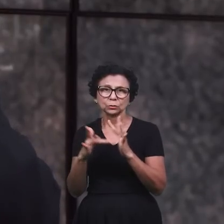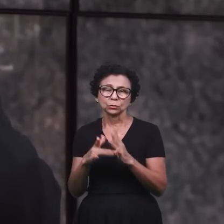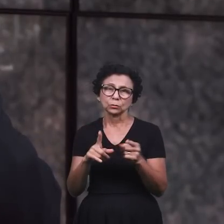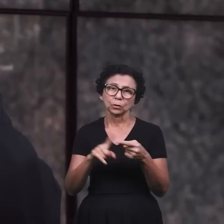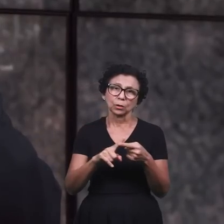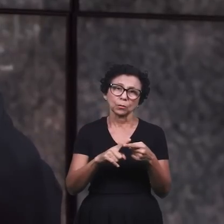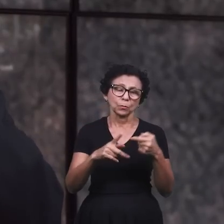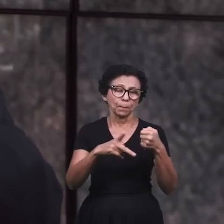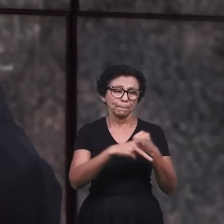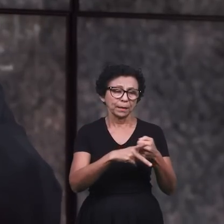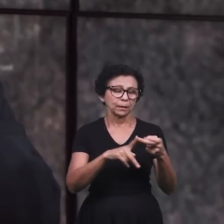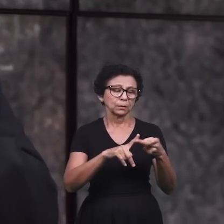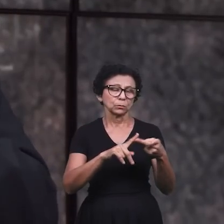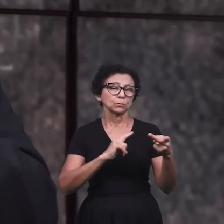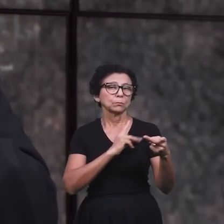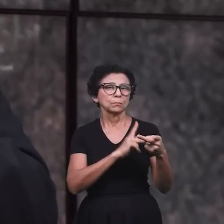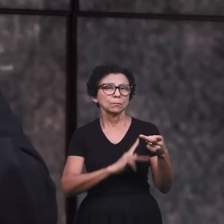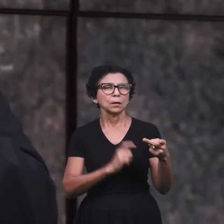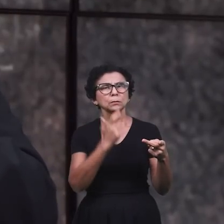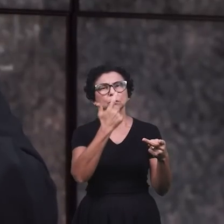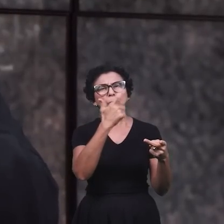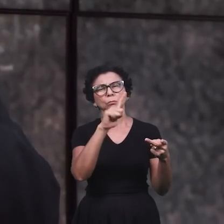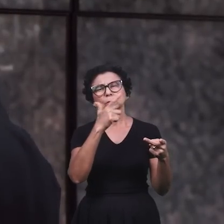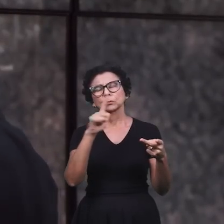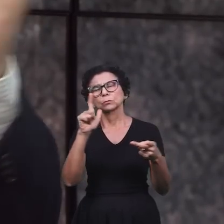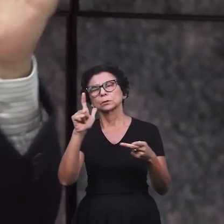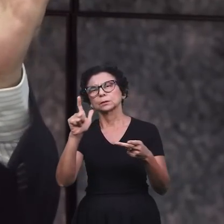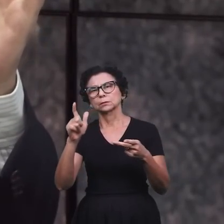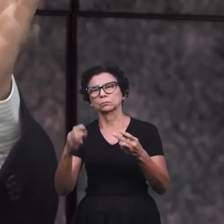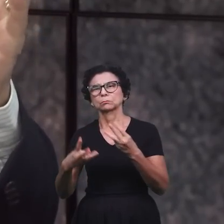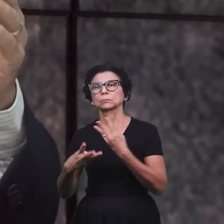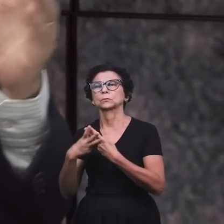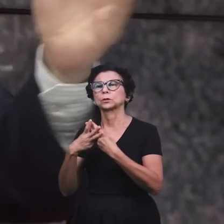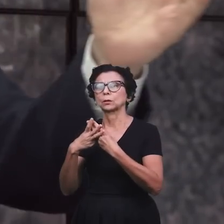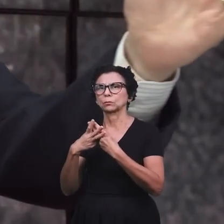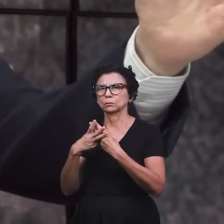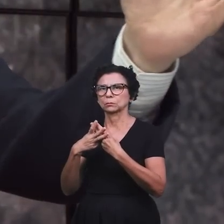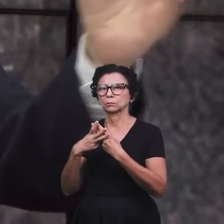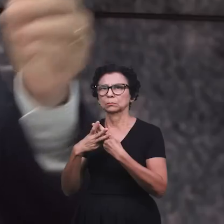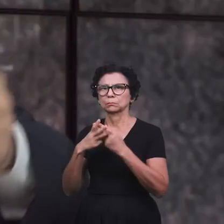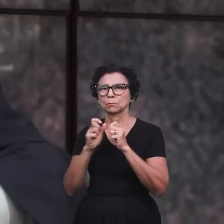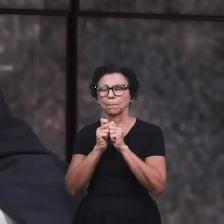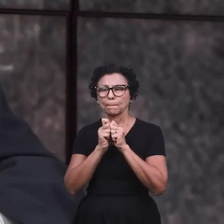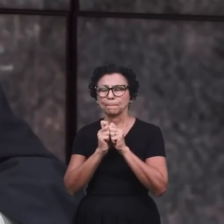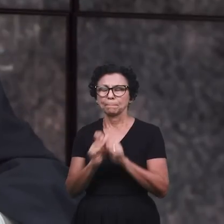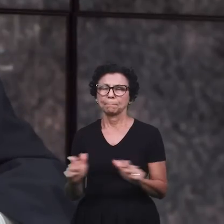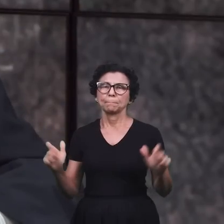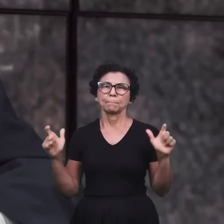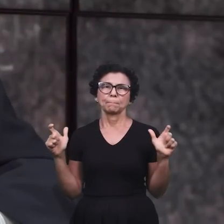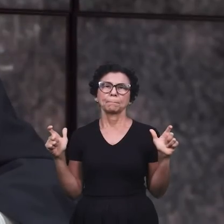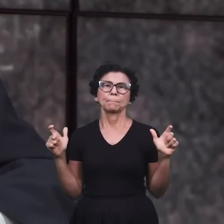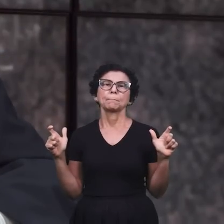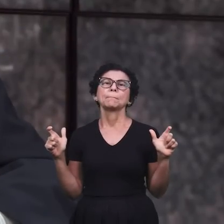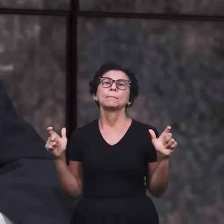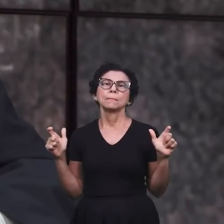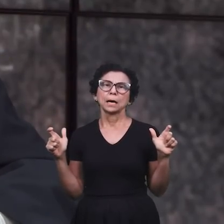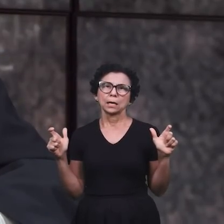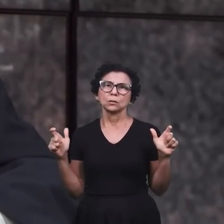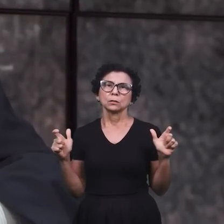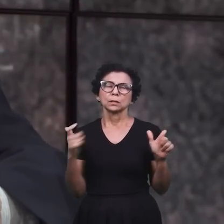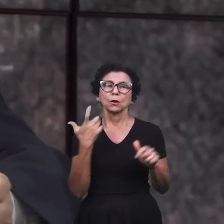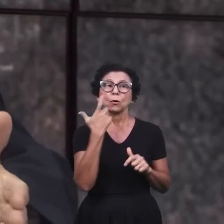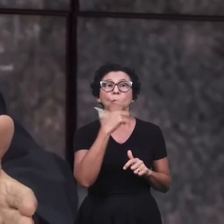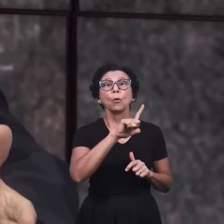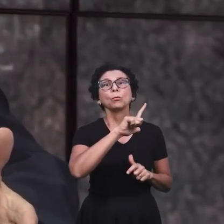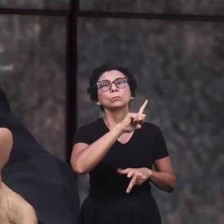Paulo se converteu, e muitos outros judeus se converteram, mas a grande massa seria composta pelos